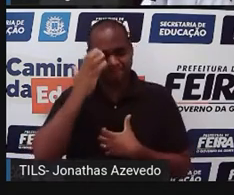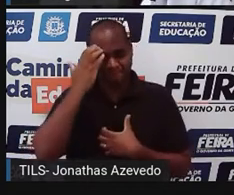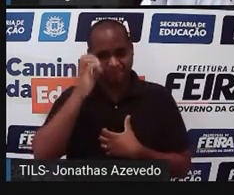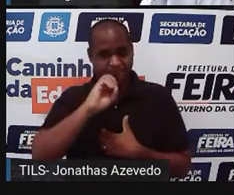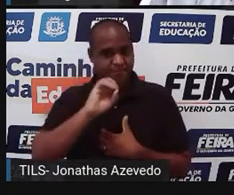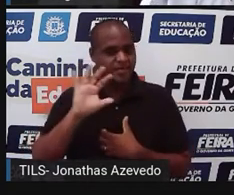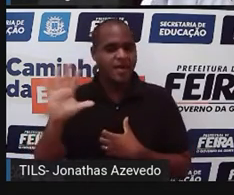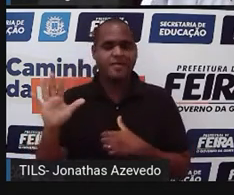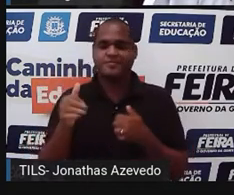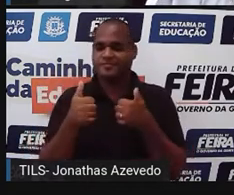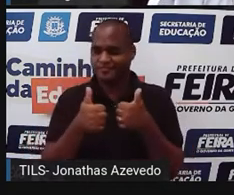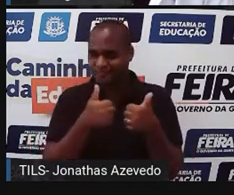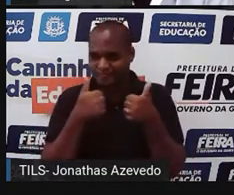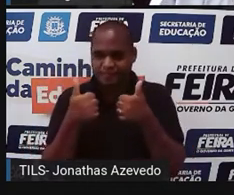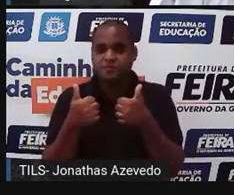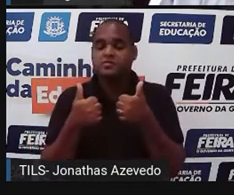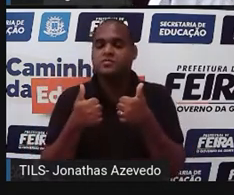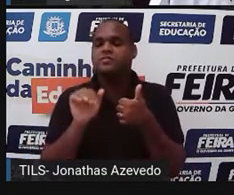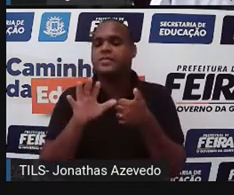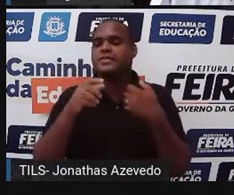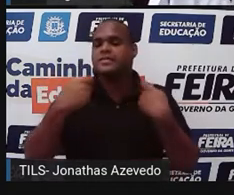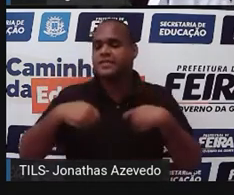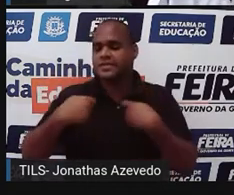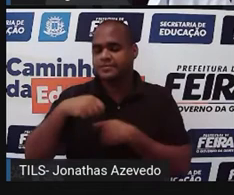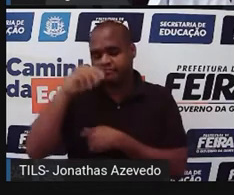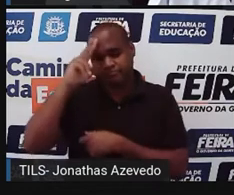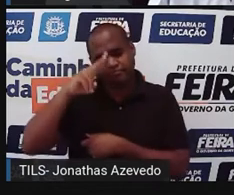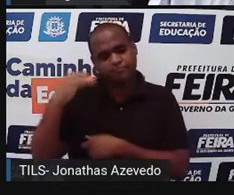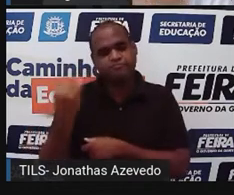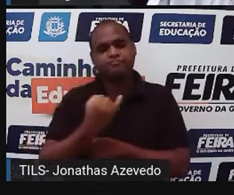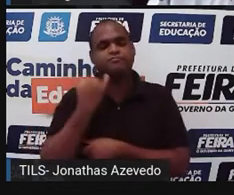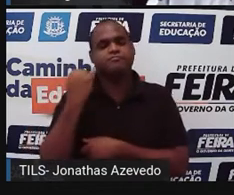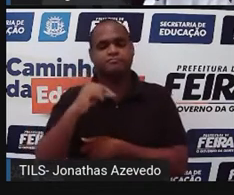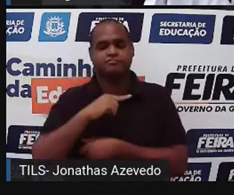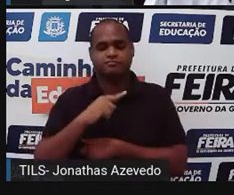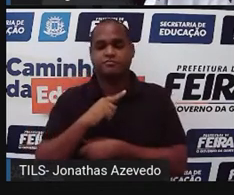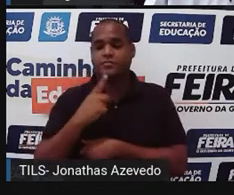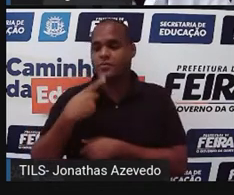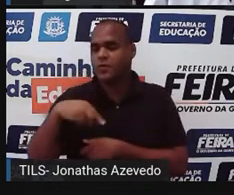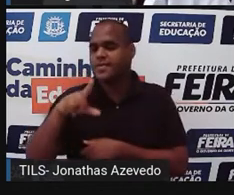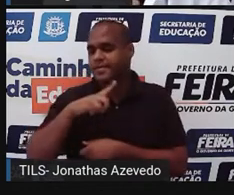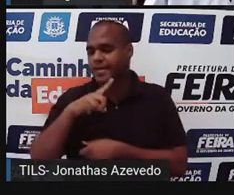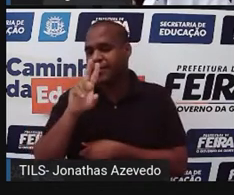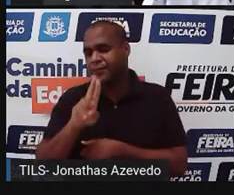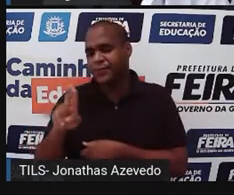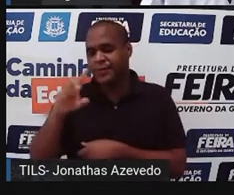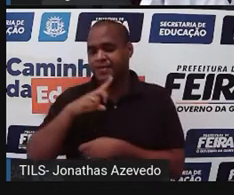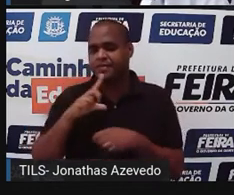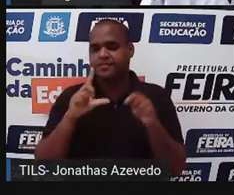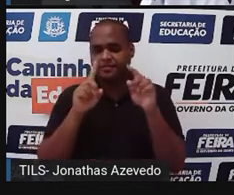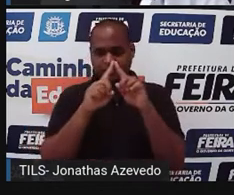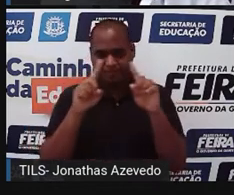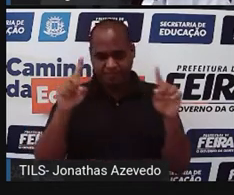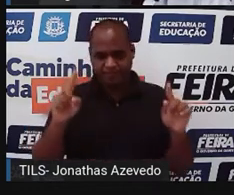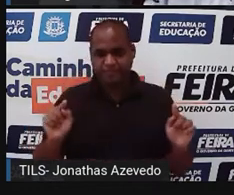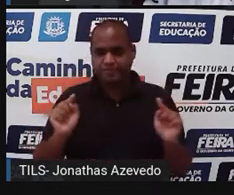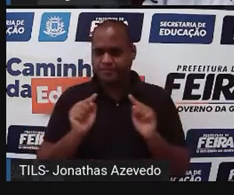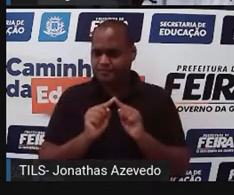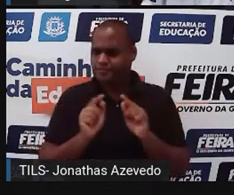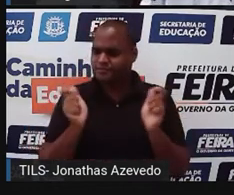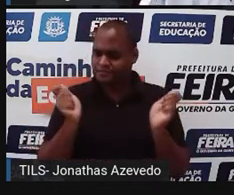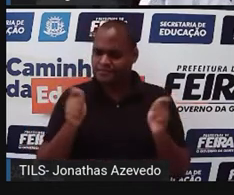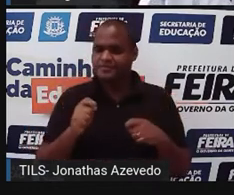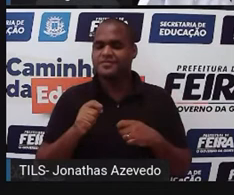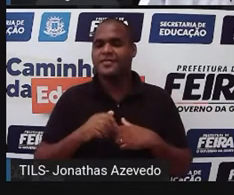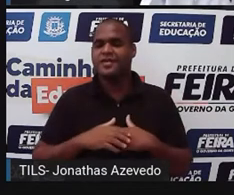tá só que eu preciso relembrar algo muito importante até porque a gente usou o retângulo aqui não foi E